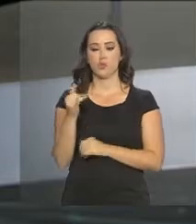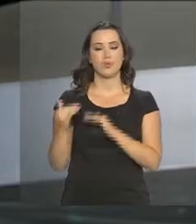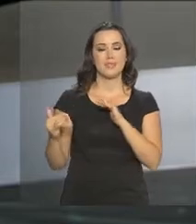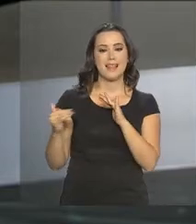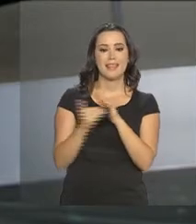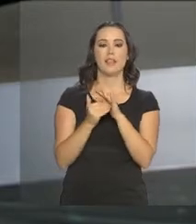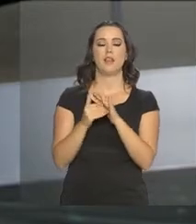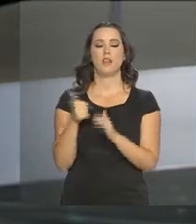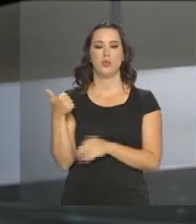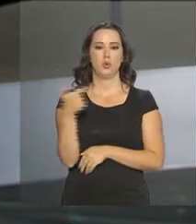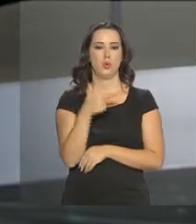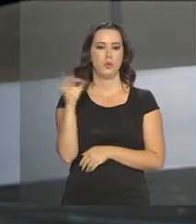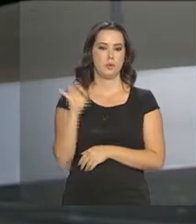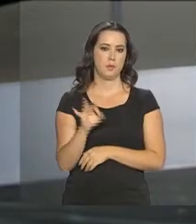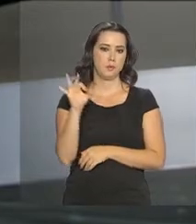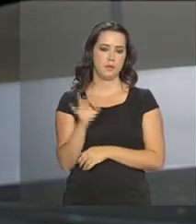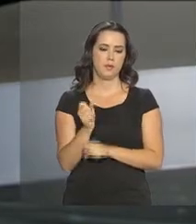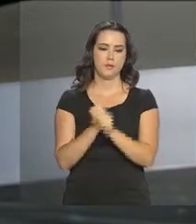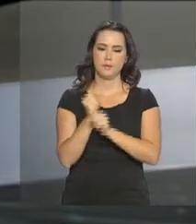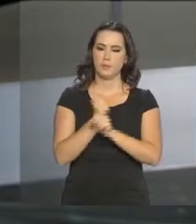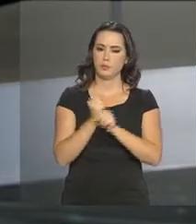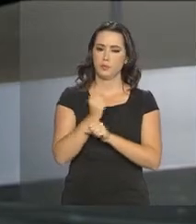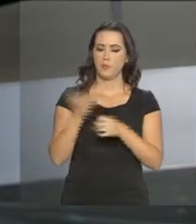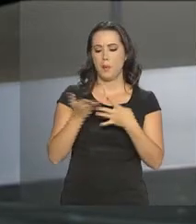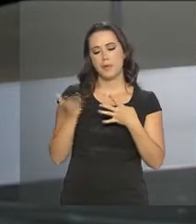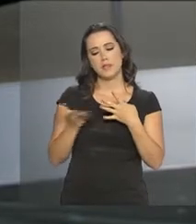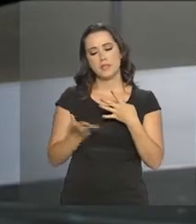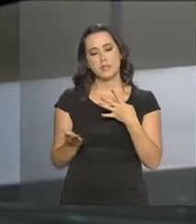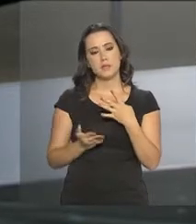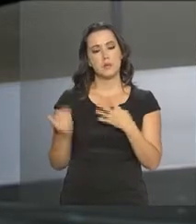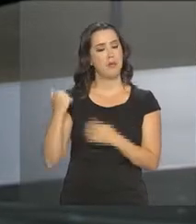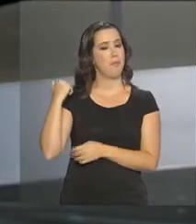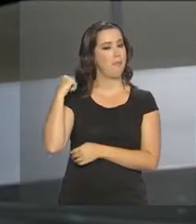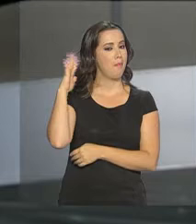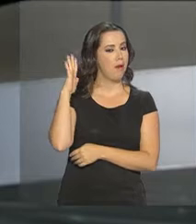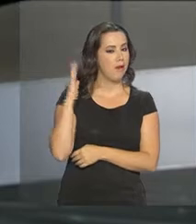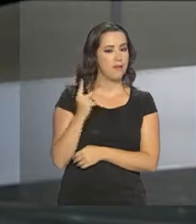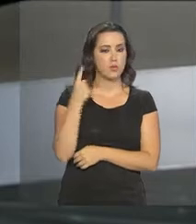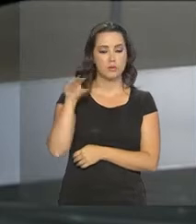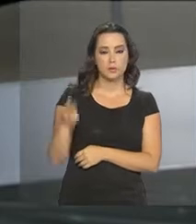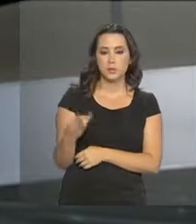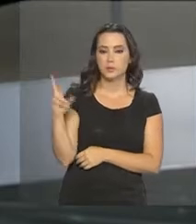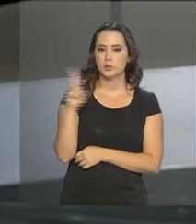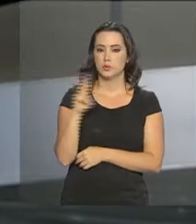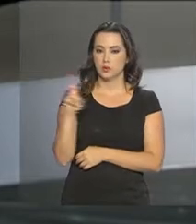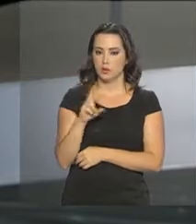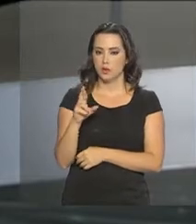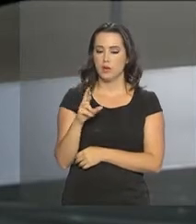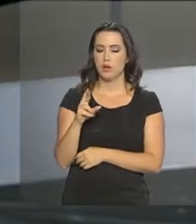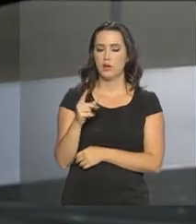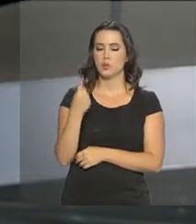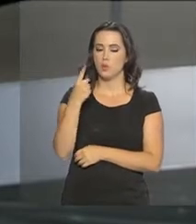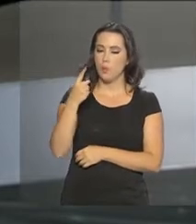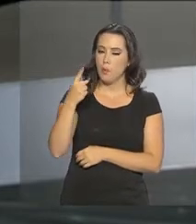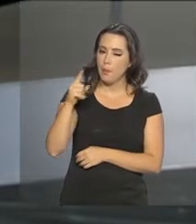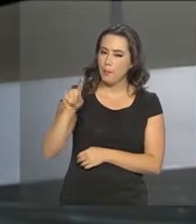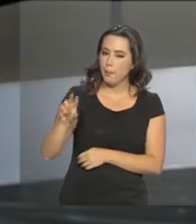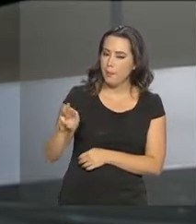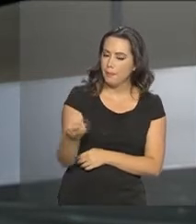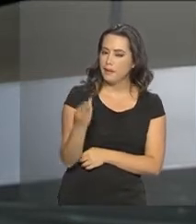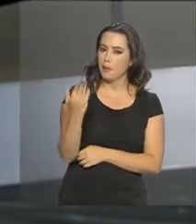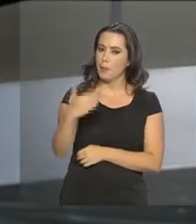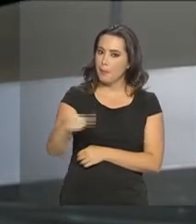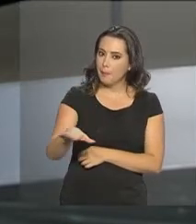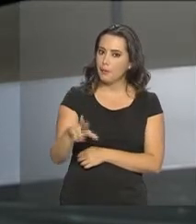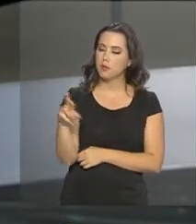ao ano para financiamentos com valores acima de um milhão e meio de reais vale as normas do